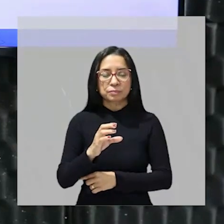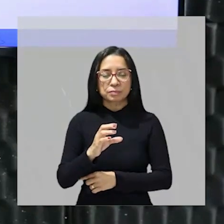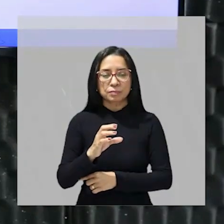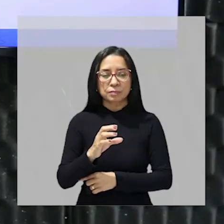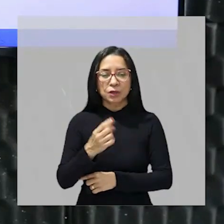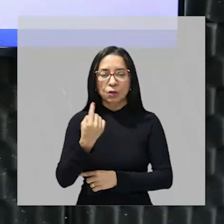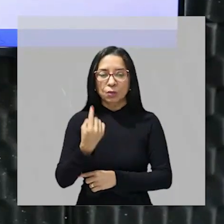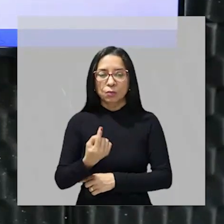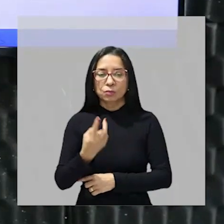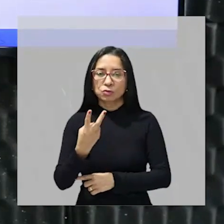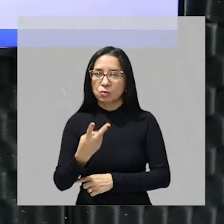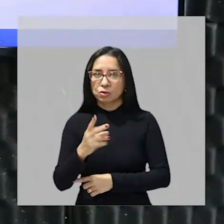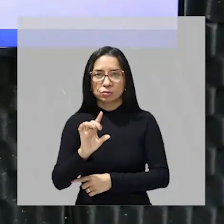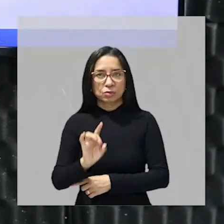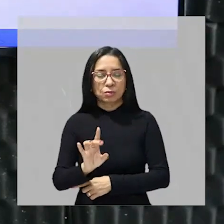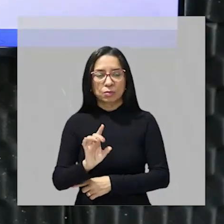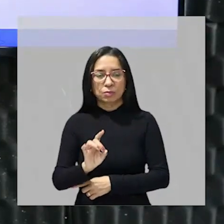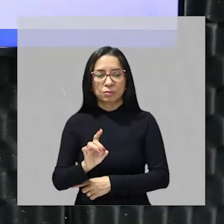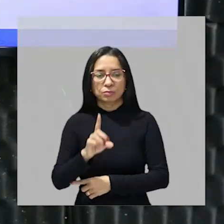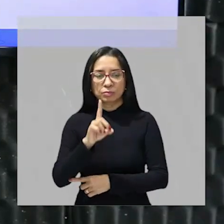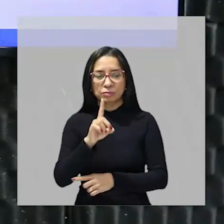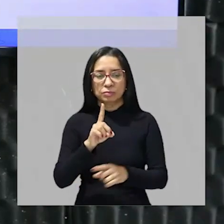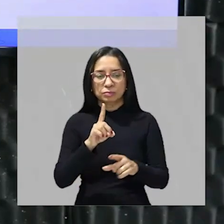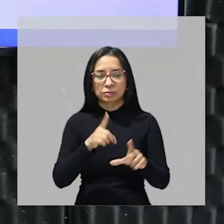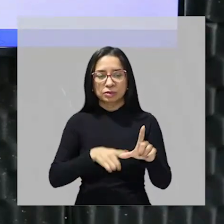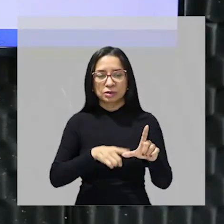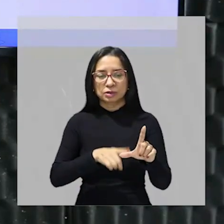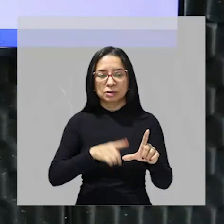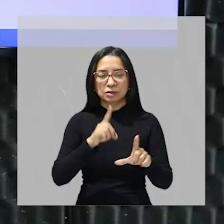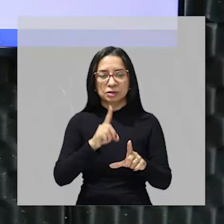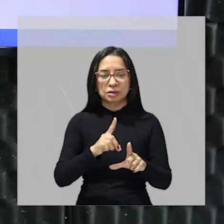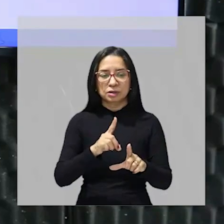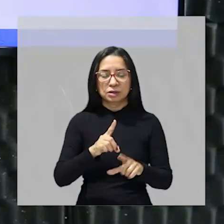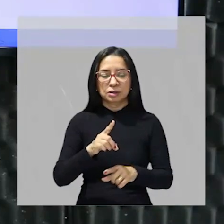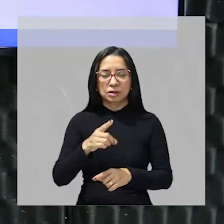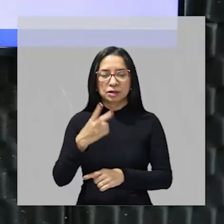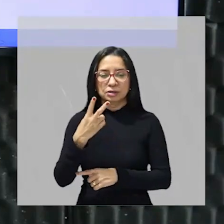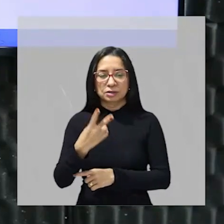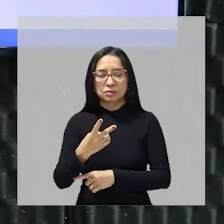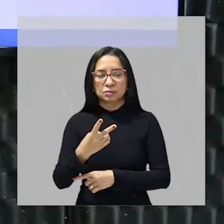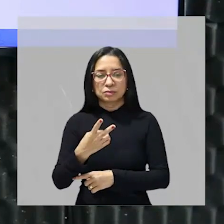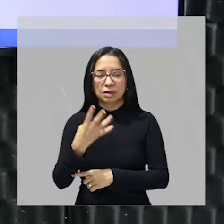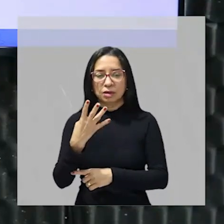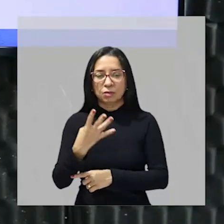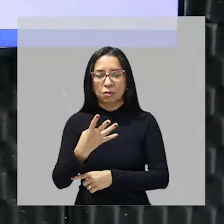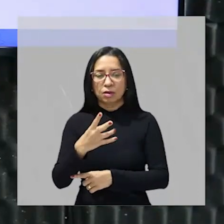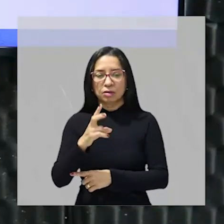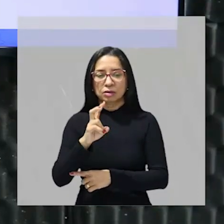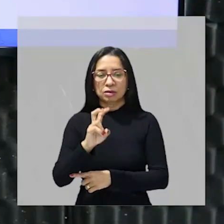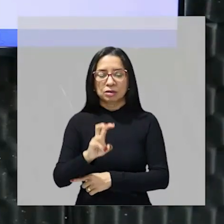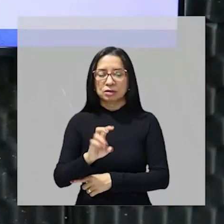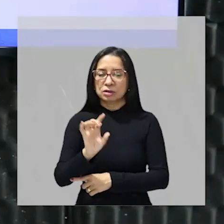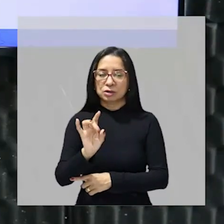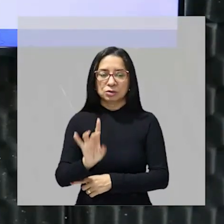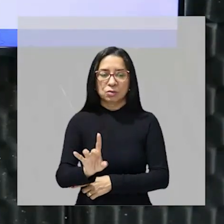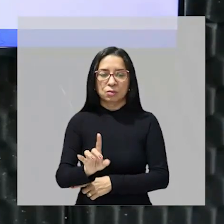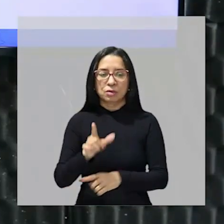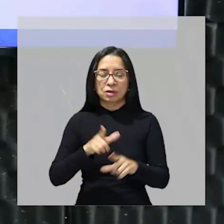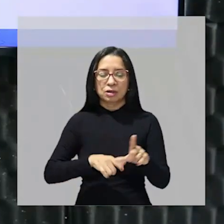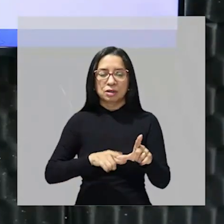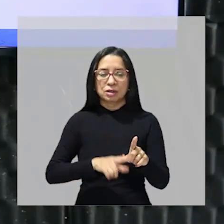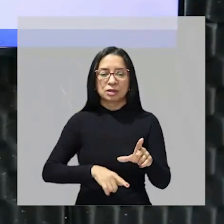primeira e a segunda somente. Na letra D, a segunda, a quarta e a quinta somente. E a letra